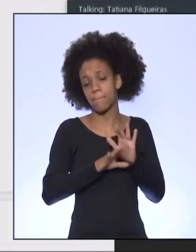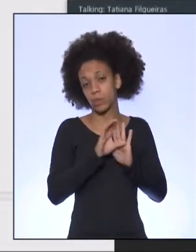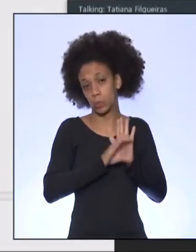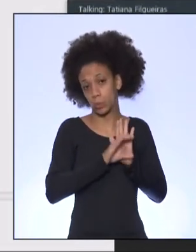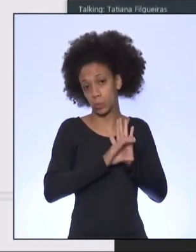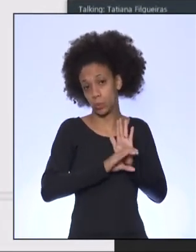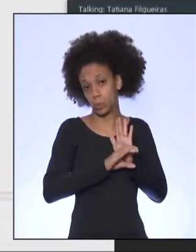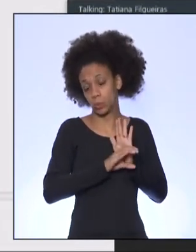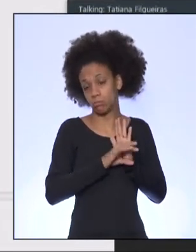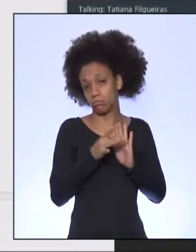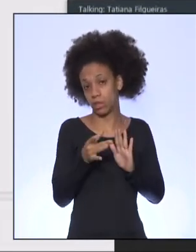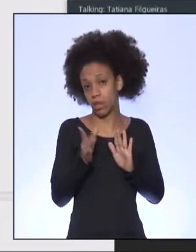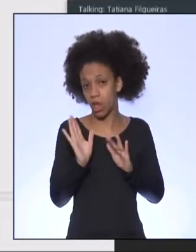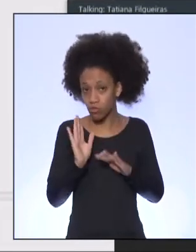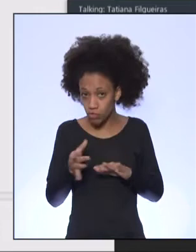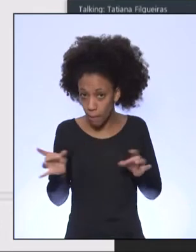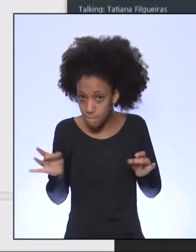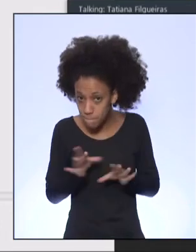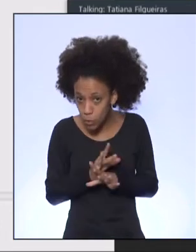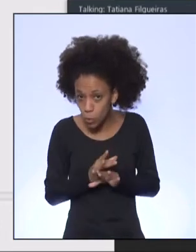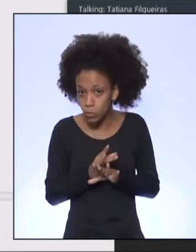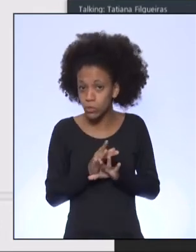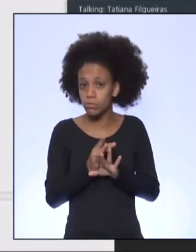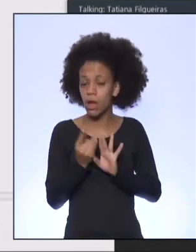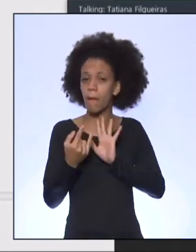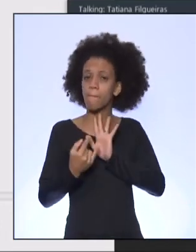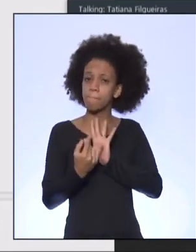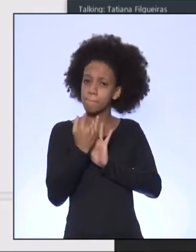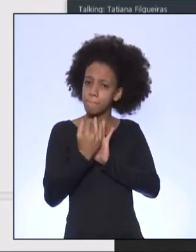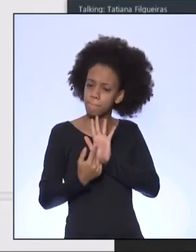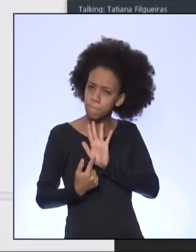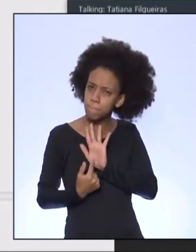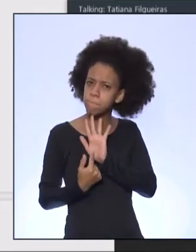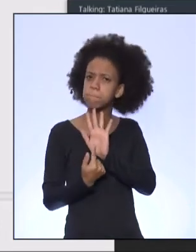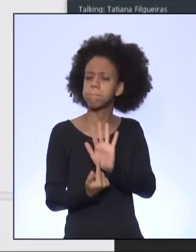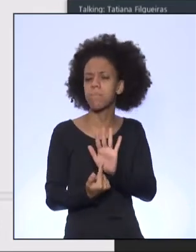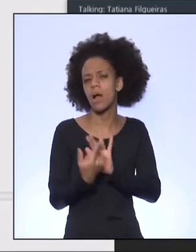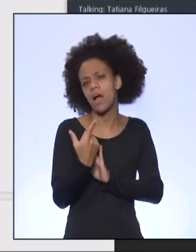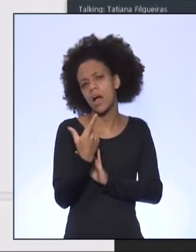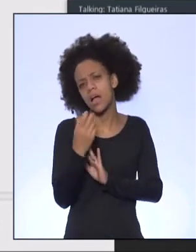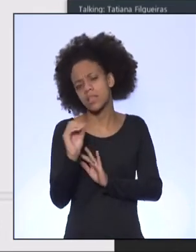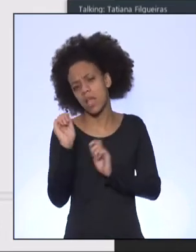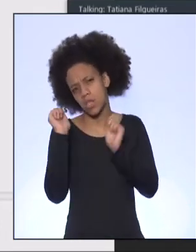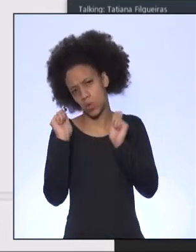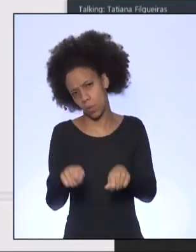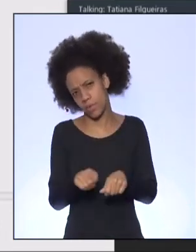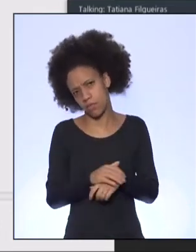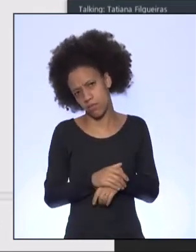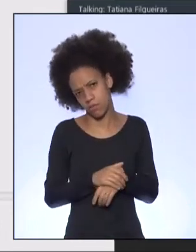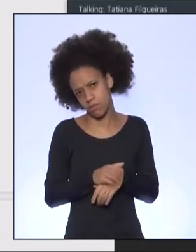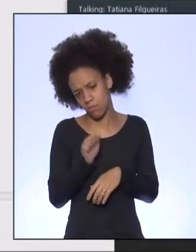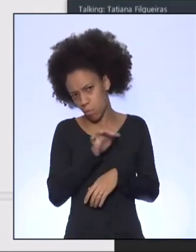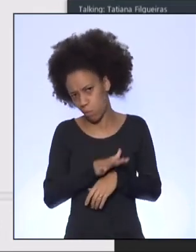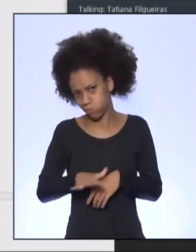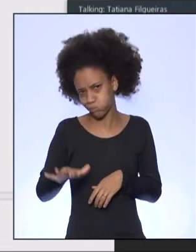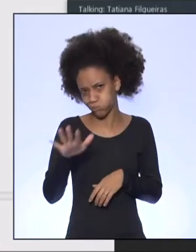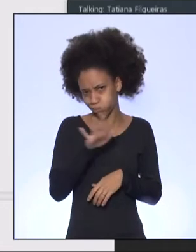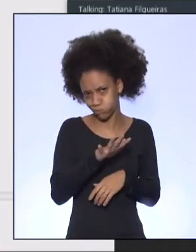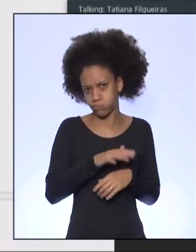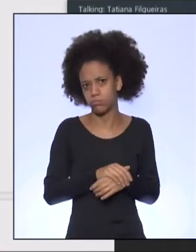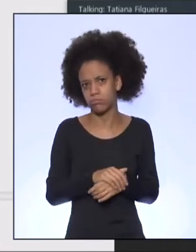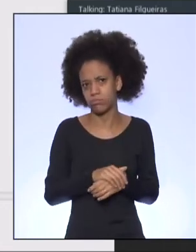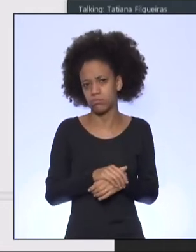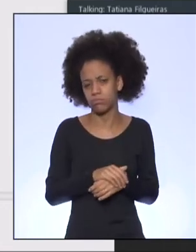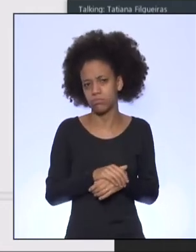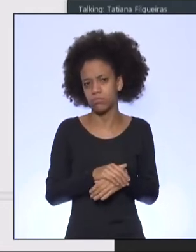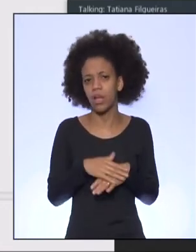foi aprovada, ela já traz no seu bojo as 10 competências gerais que